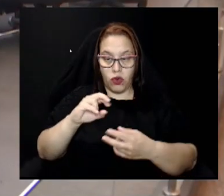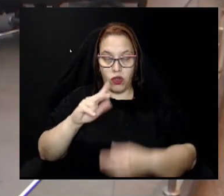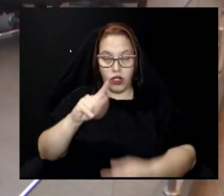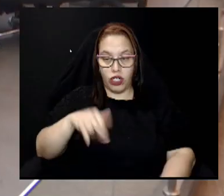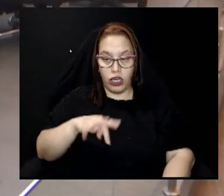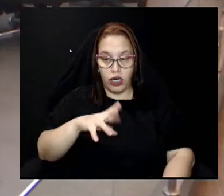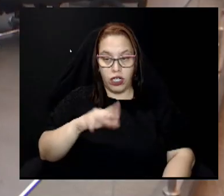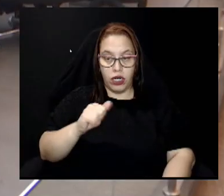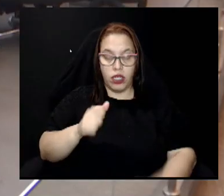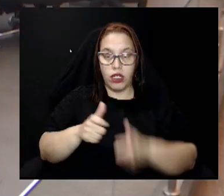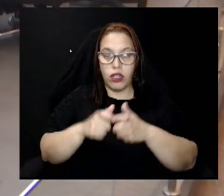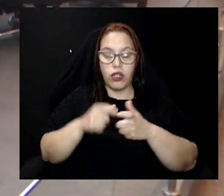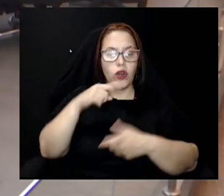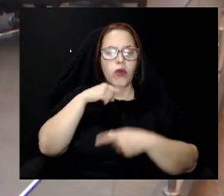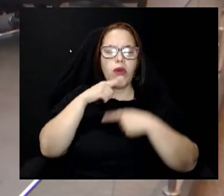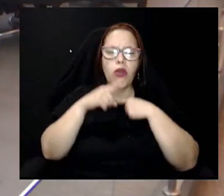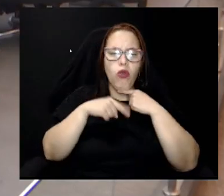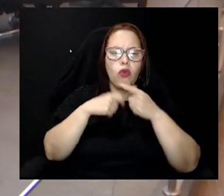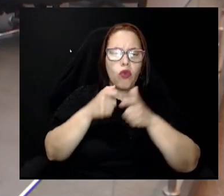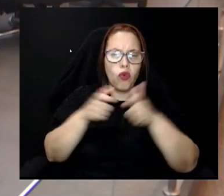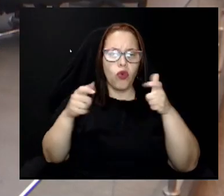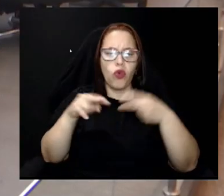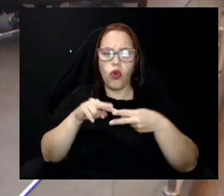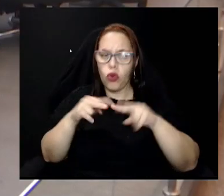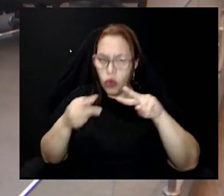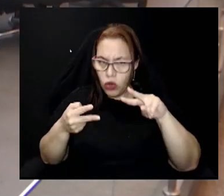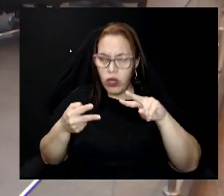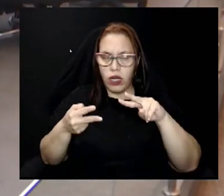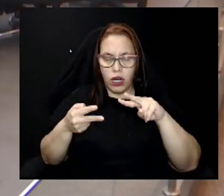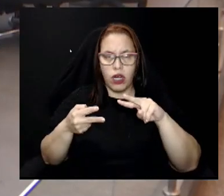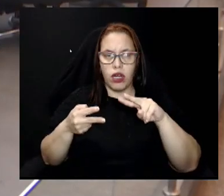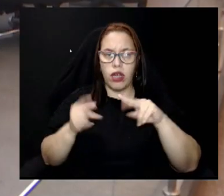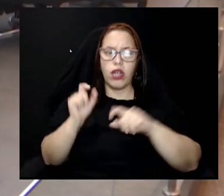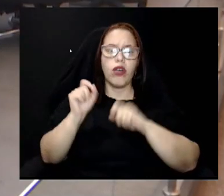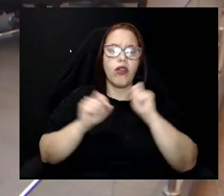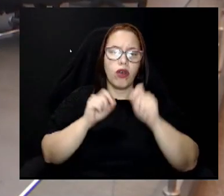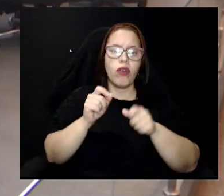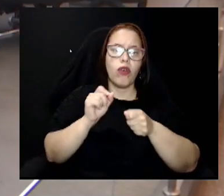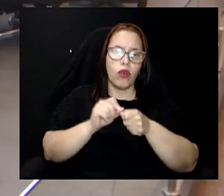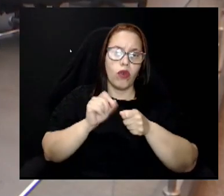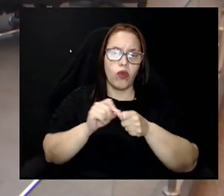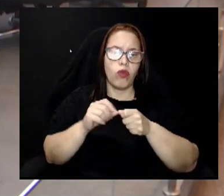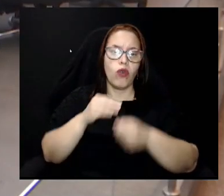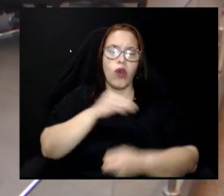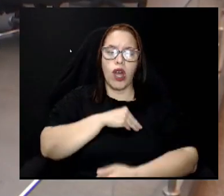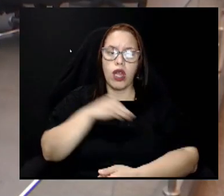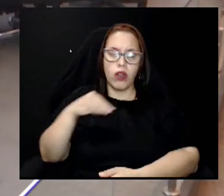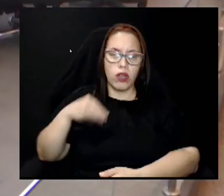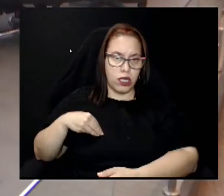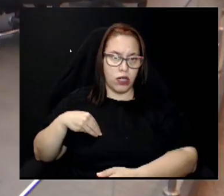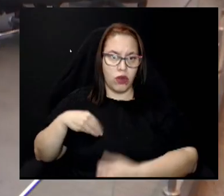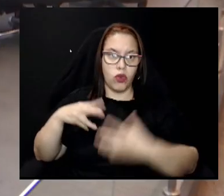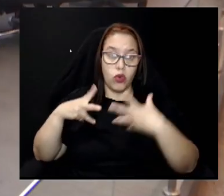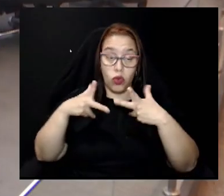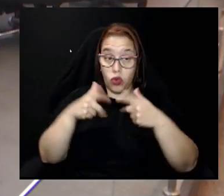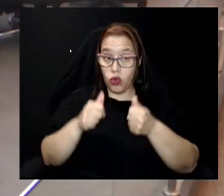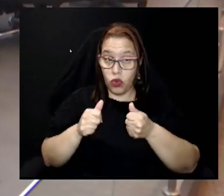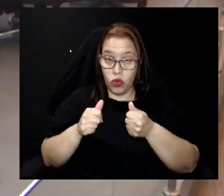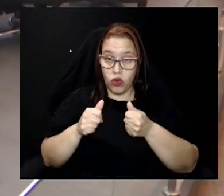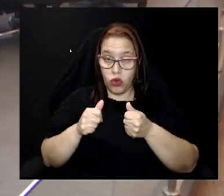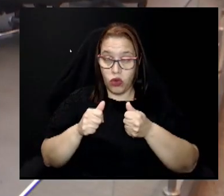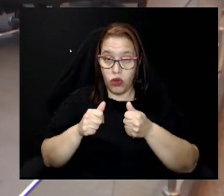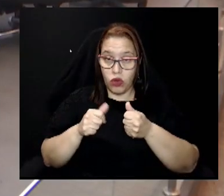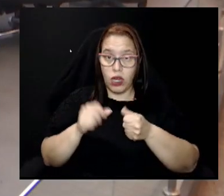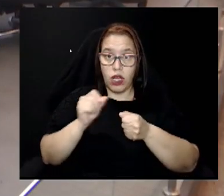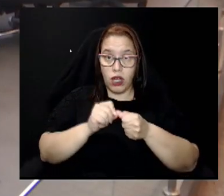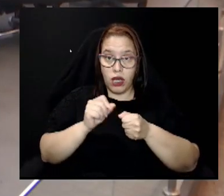grande de genética, né? Em quem deve fazer o exame, né? Todo mundo é elegível a fazer o